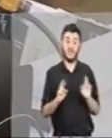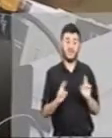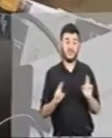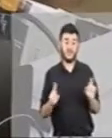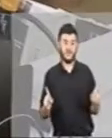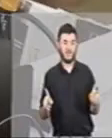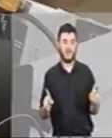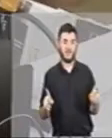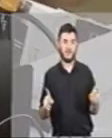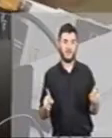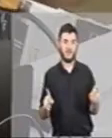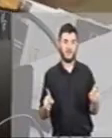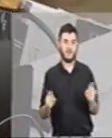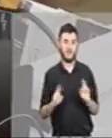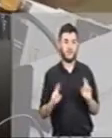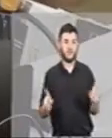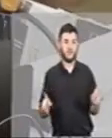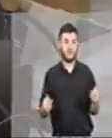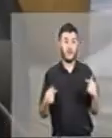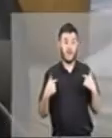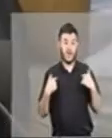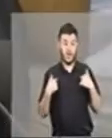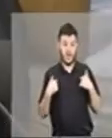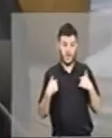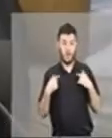dispositivo entre mim e o ministro Fachin.